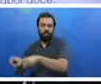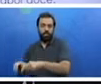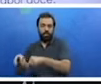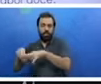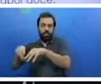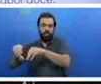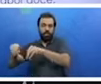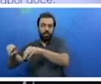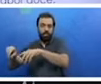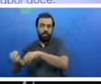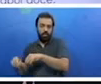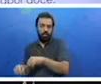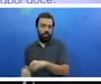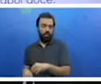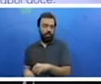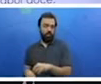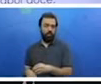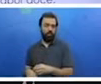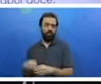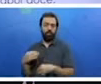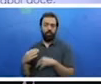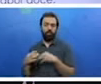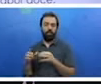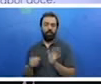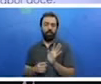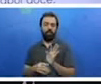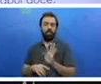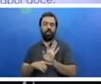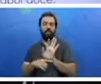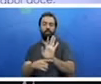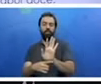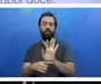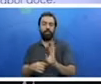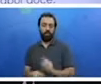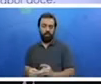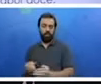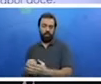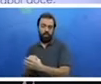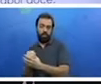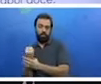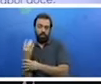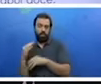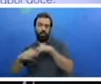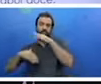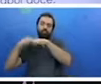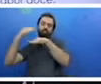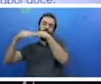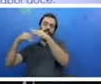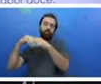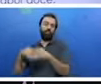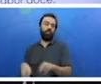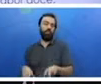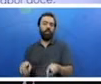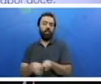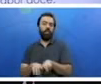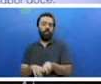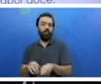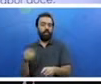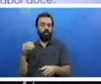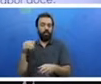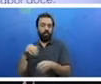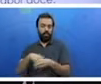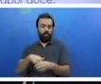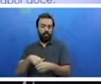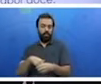fósforo, essencial para o desenvolvimento das plantas. Ele também é encontrado nas bebidas e refrigerantes